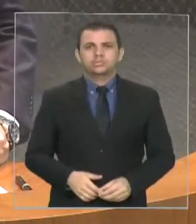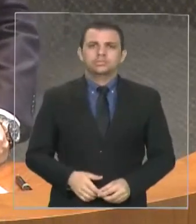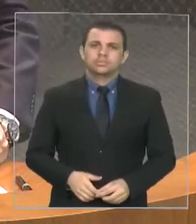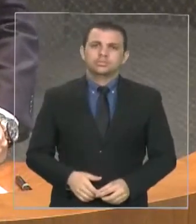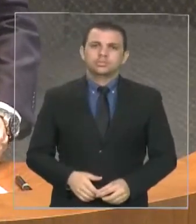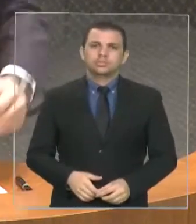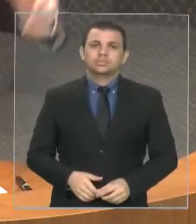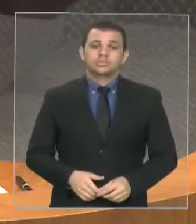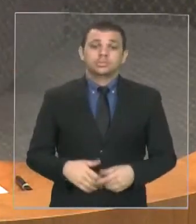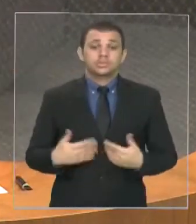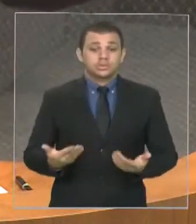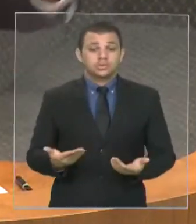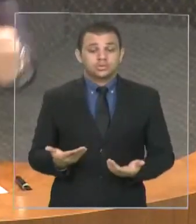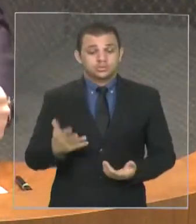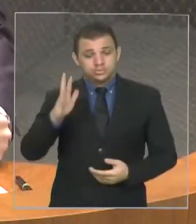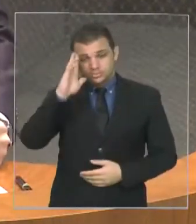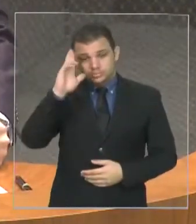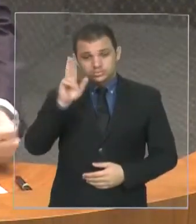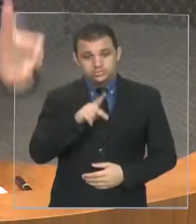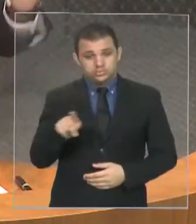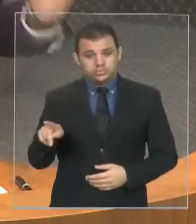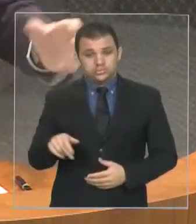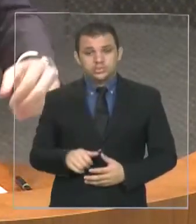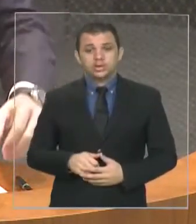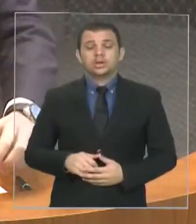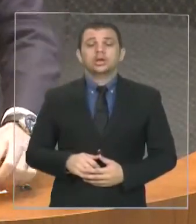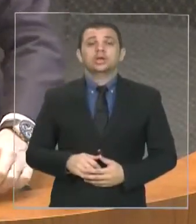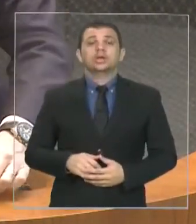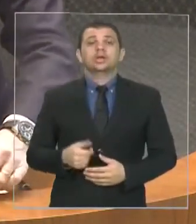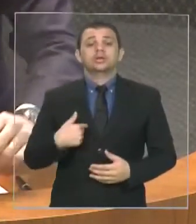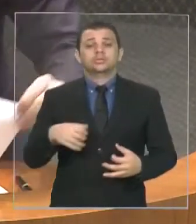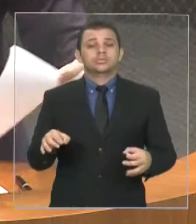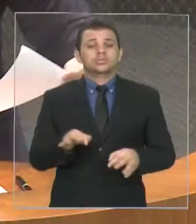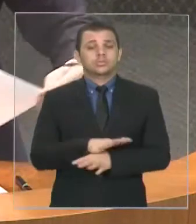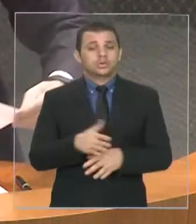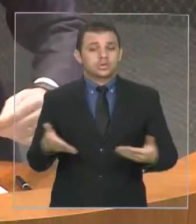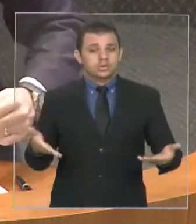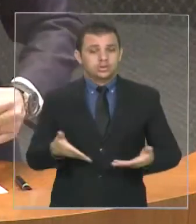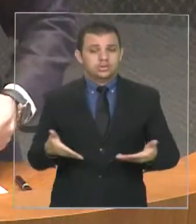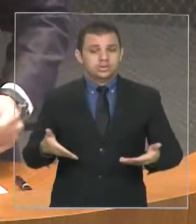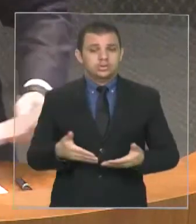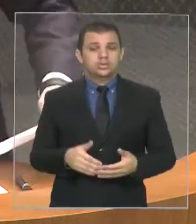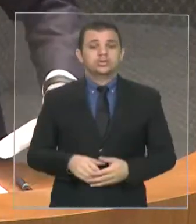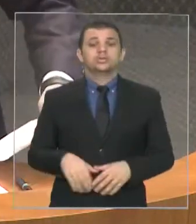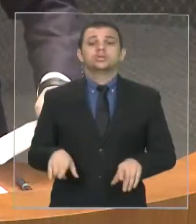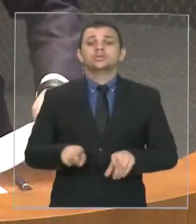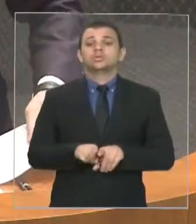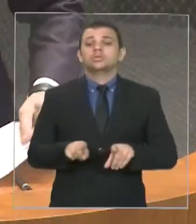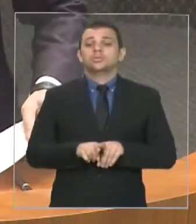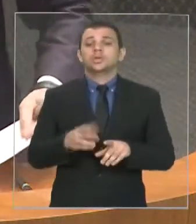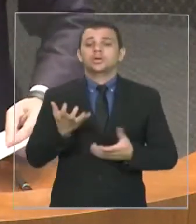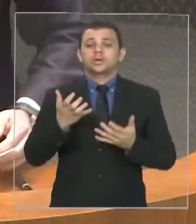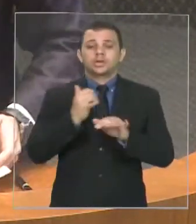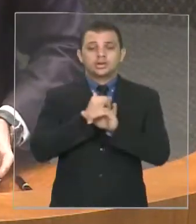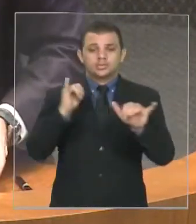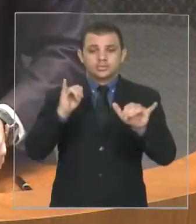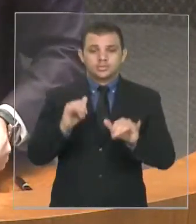Muito bem, senhor presidente. Eu me excedi um pouco, peço desculpa a Vossa Excelência, mas quero dizer que